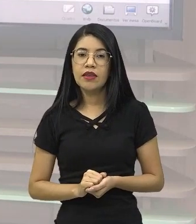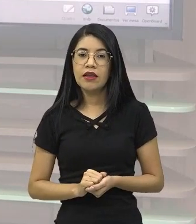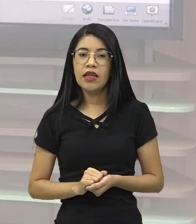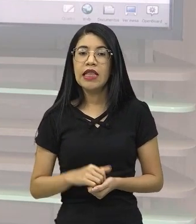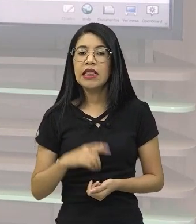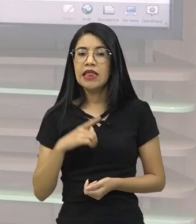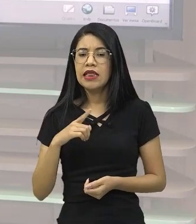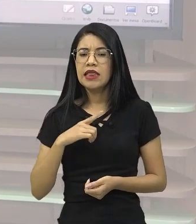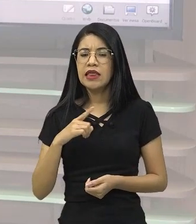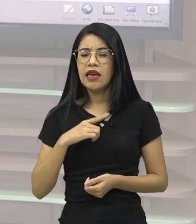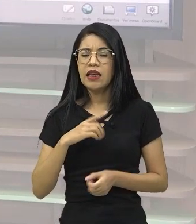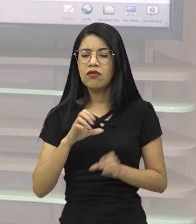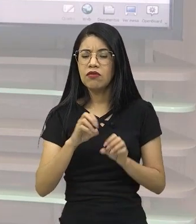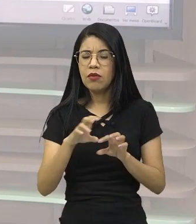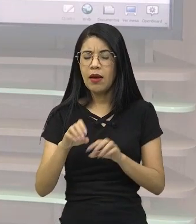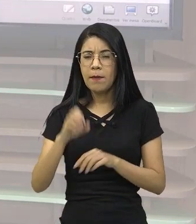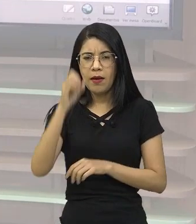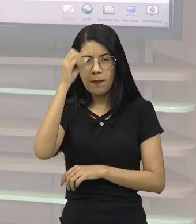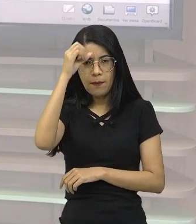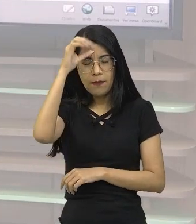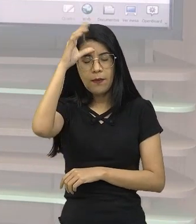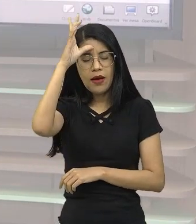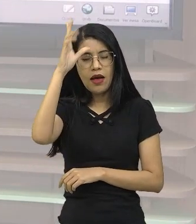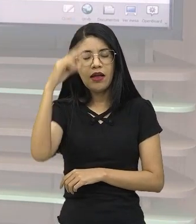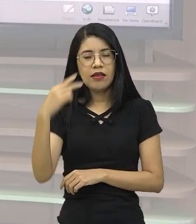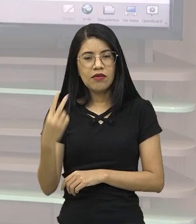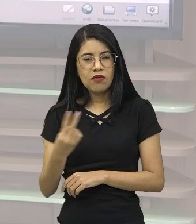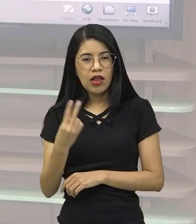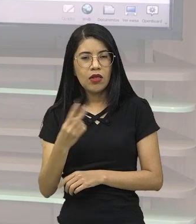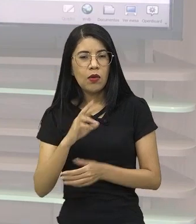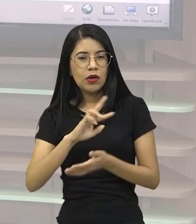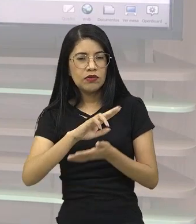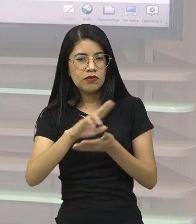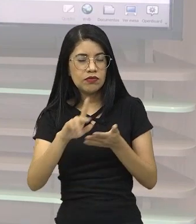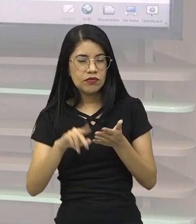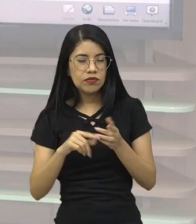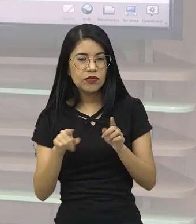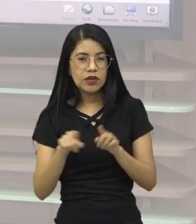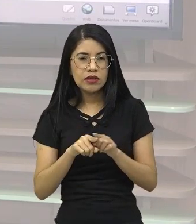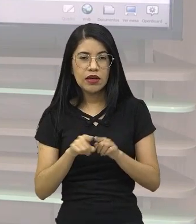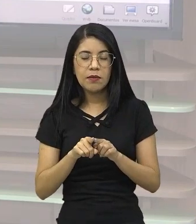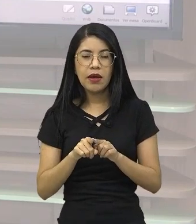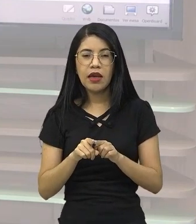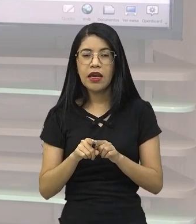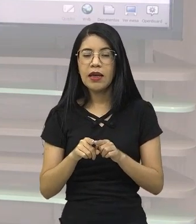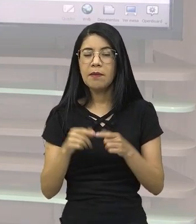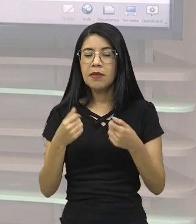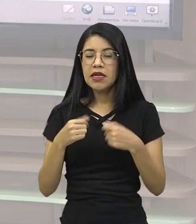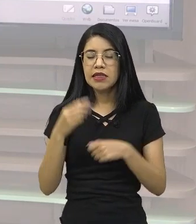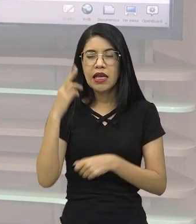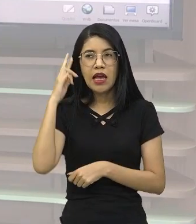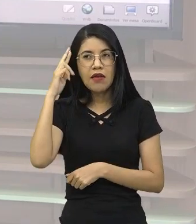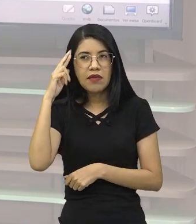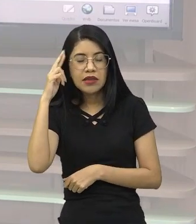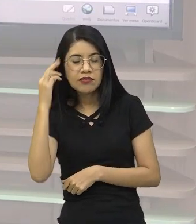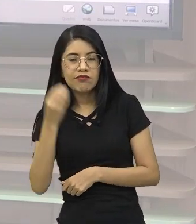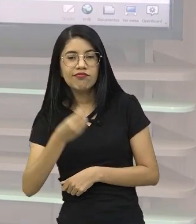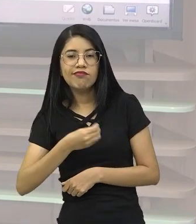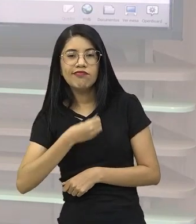ensinamento, traz ali valores, né? Traz ali momentos para reflexão na vida,